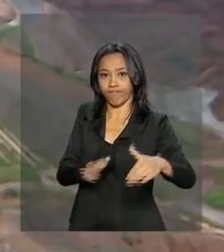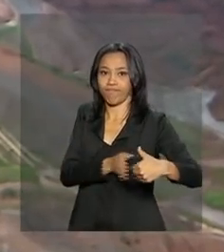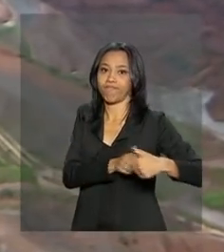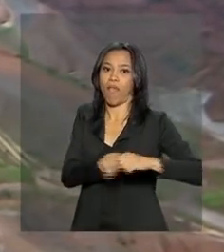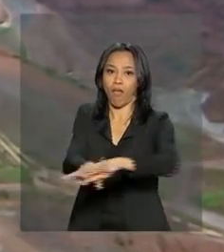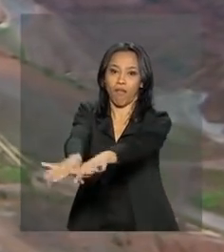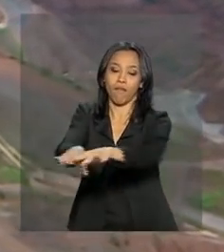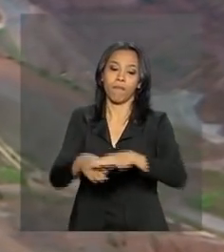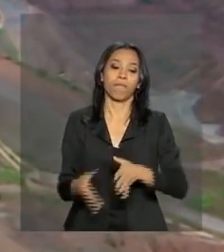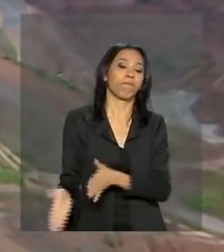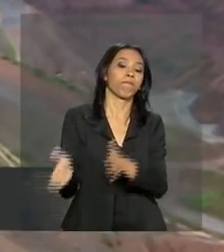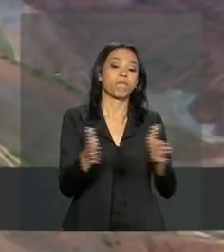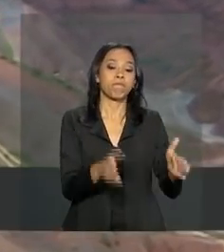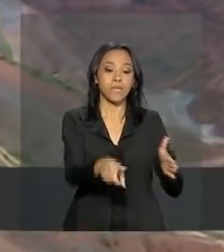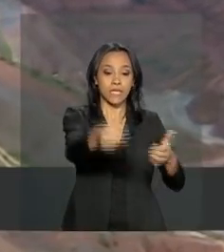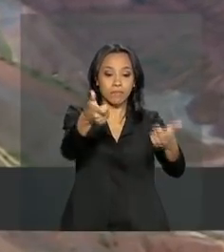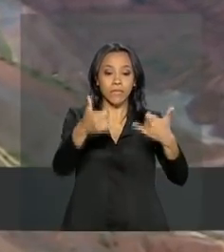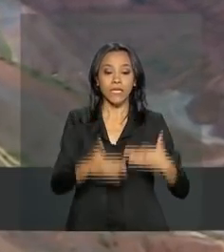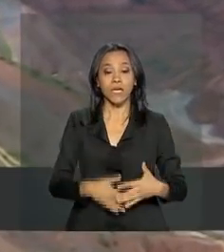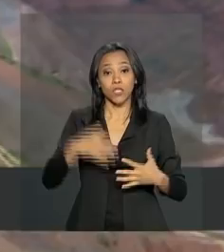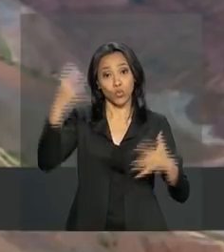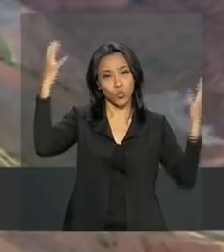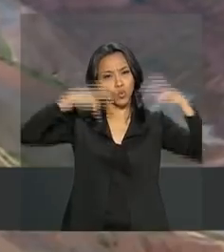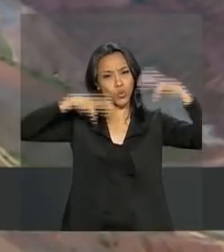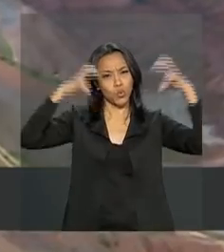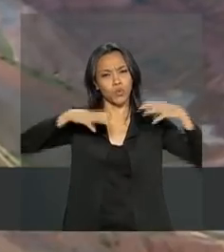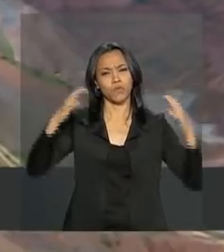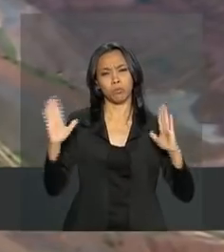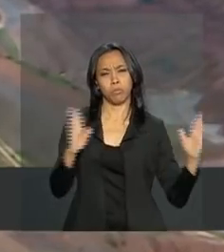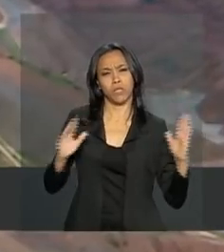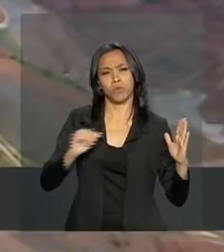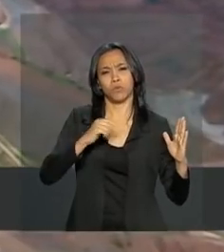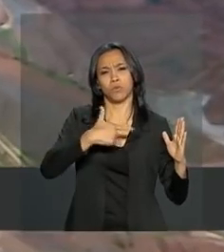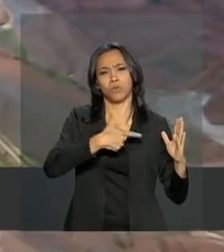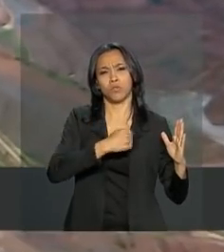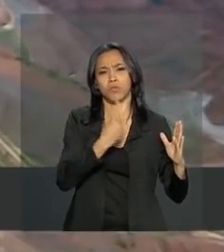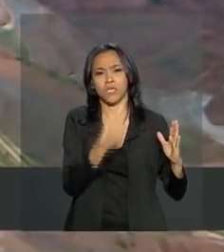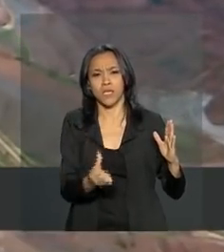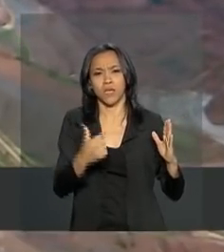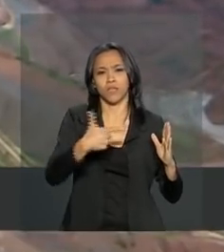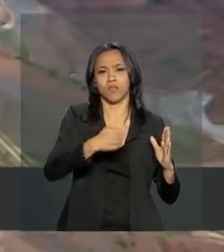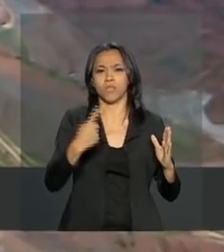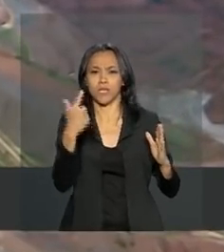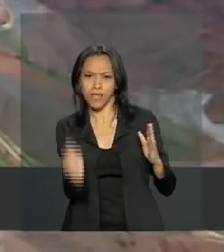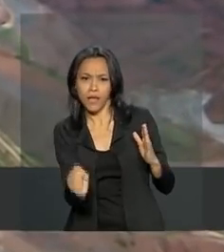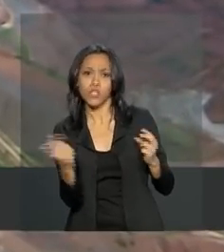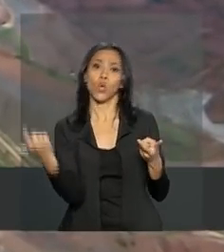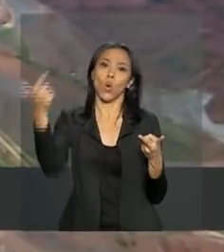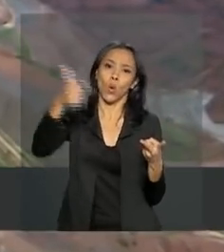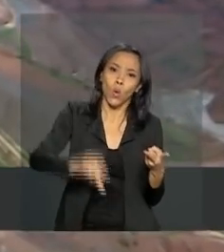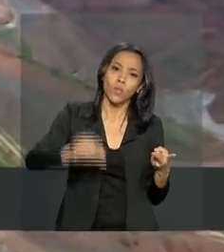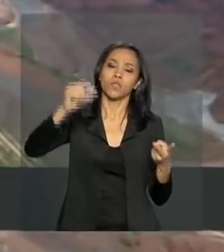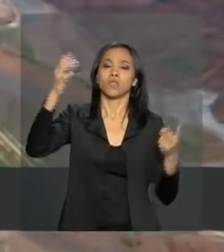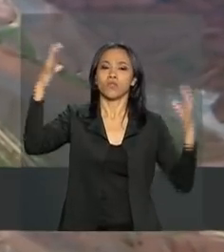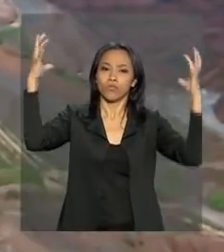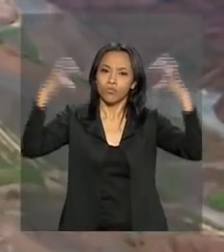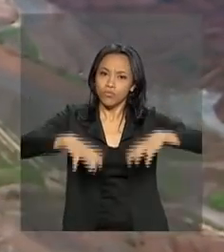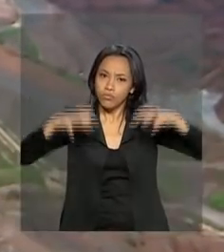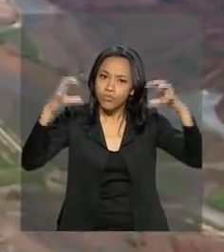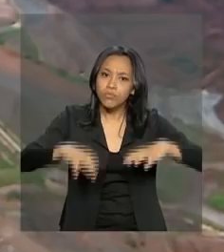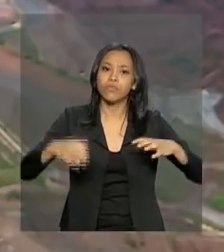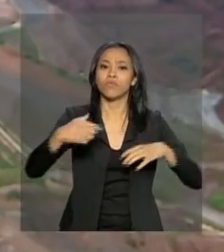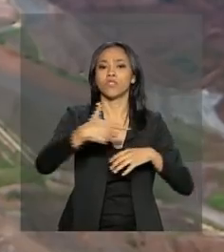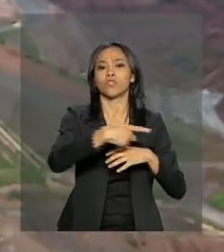nós passamos já aí 2016 para 2017, passamos outra temporada de chuva de 17 para 18,